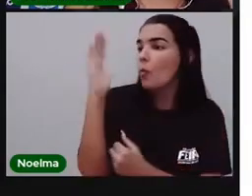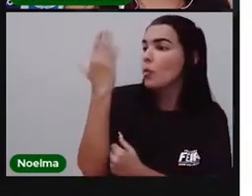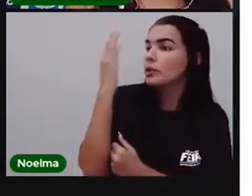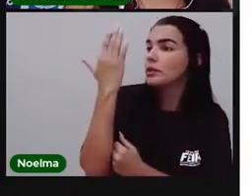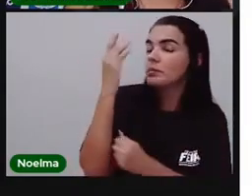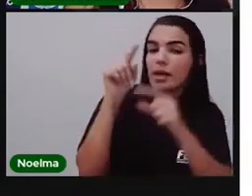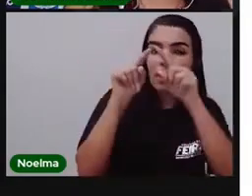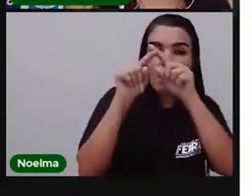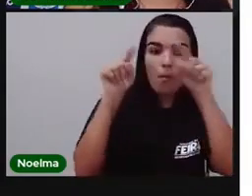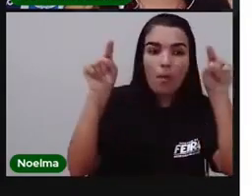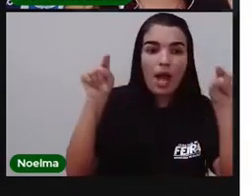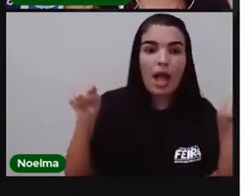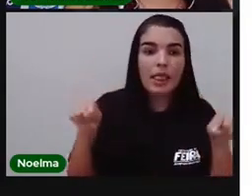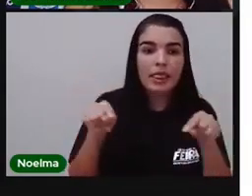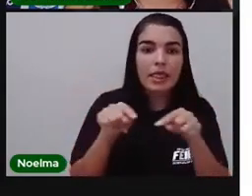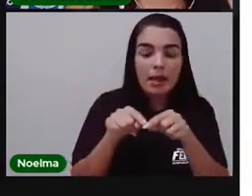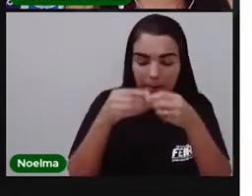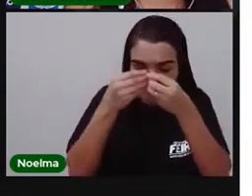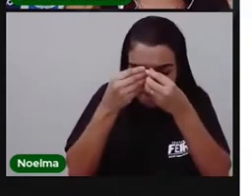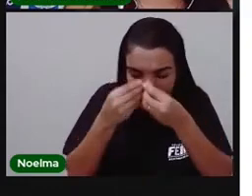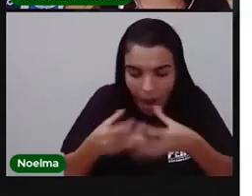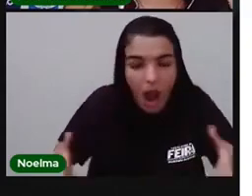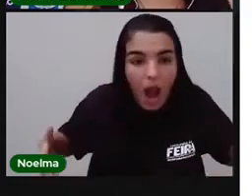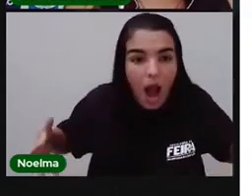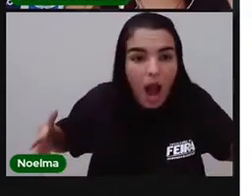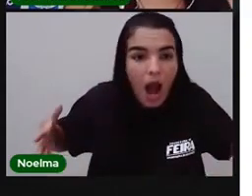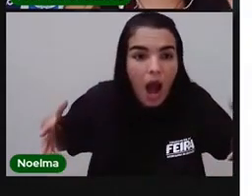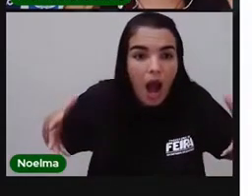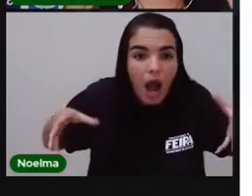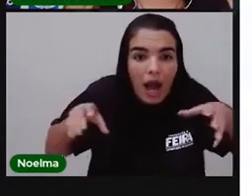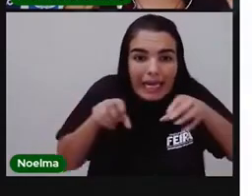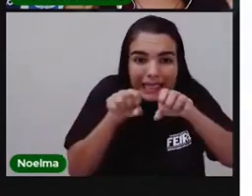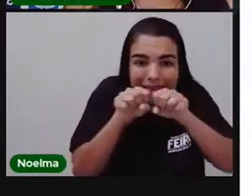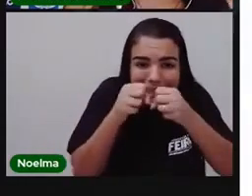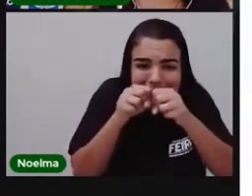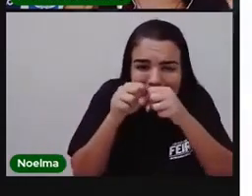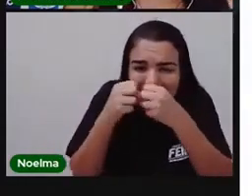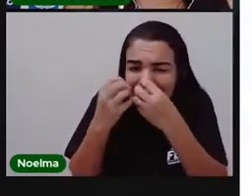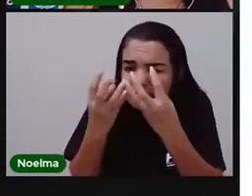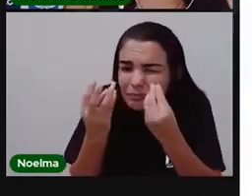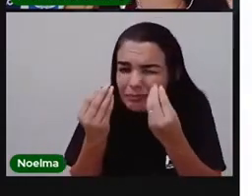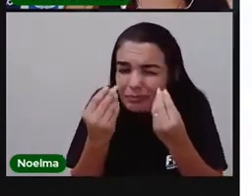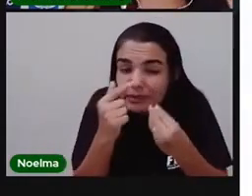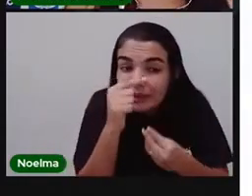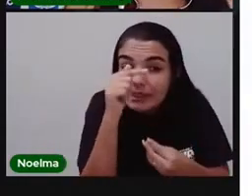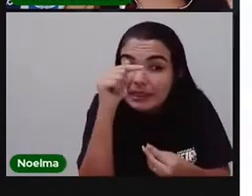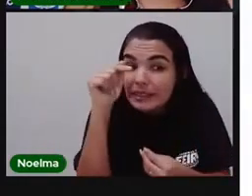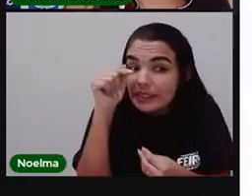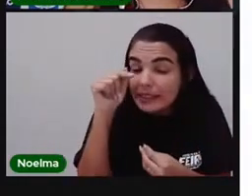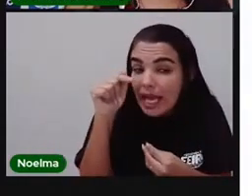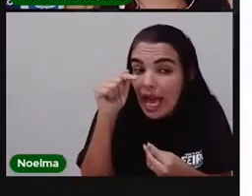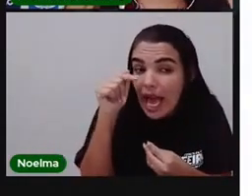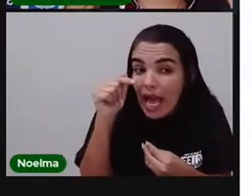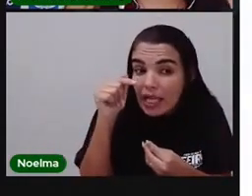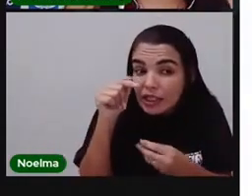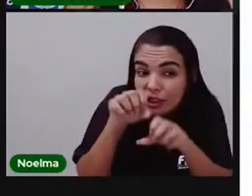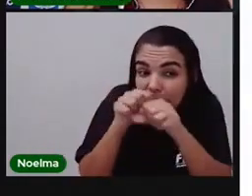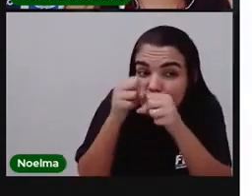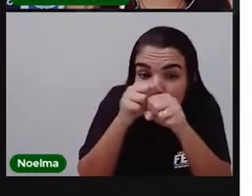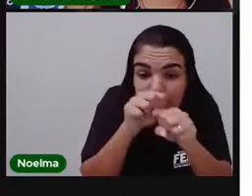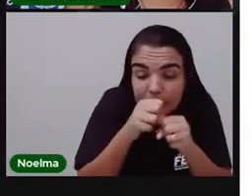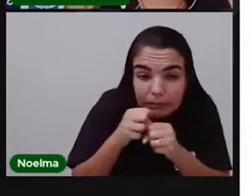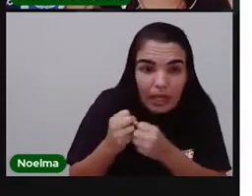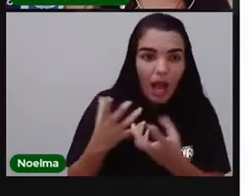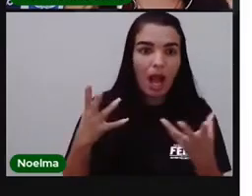Quando o deixou cair ao chão. O espelho partiu-se em sete pedaços. Preocupado,